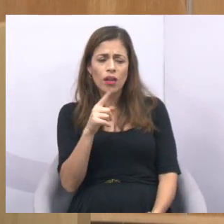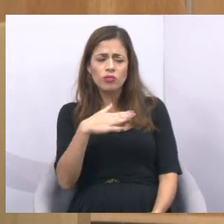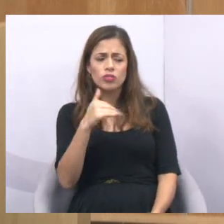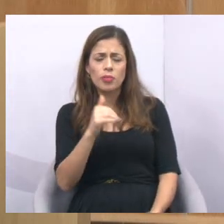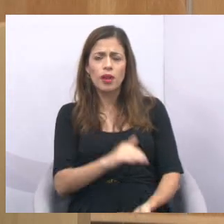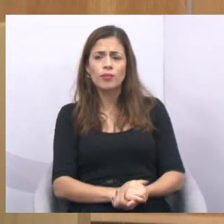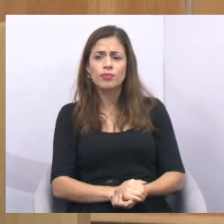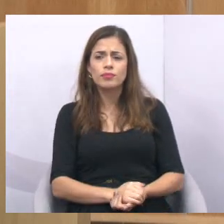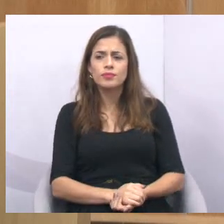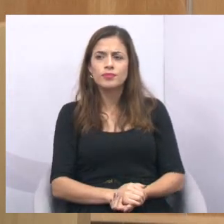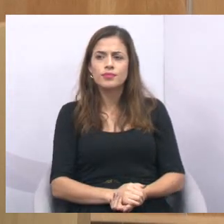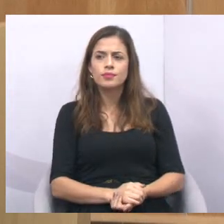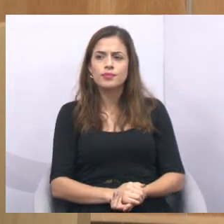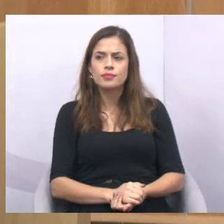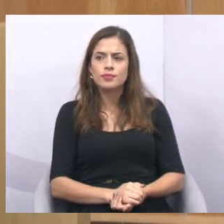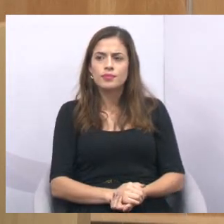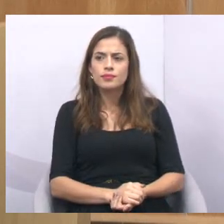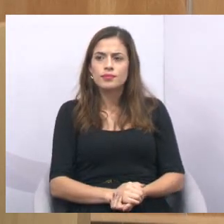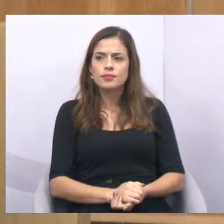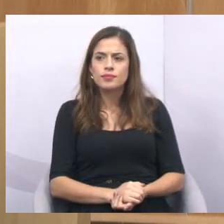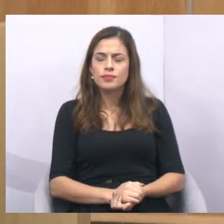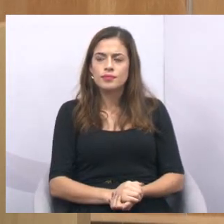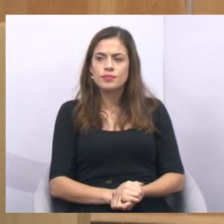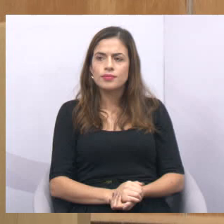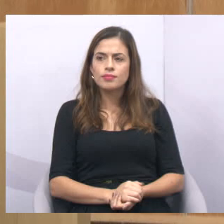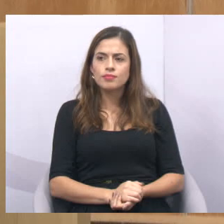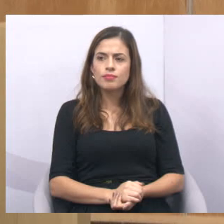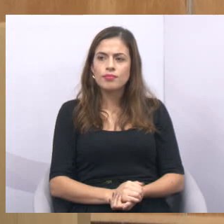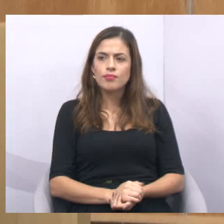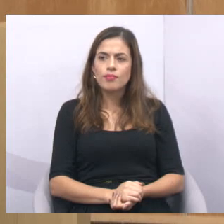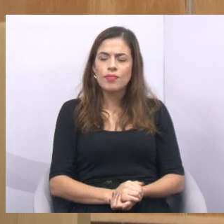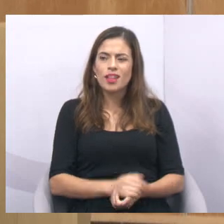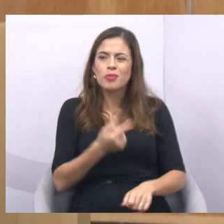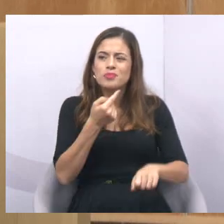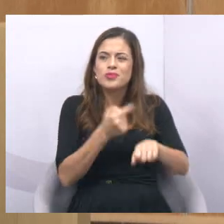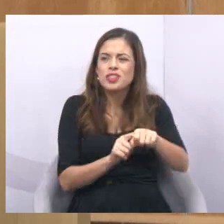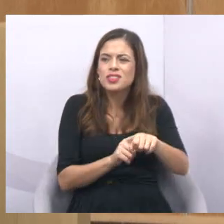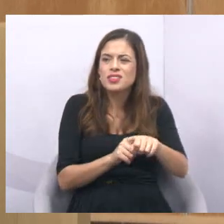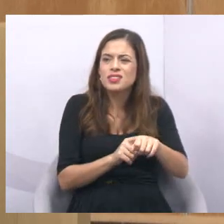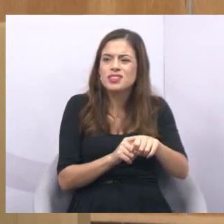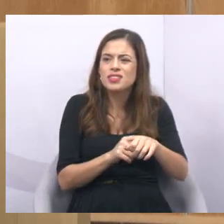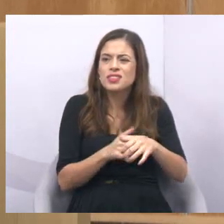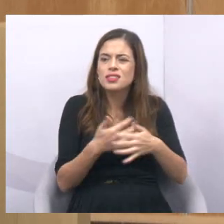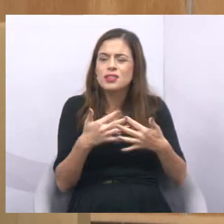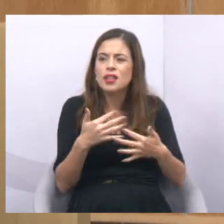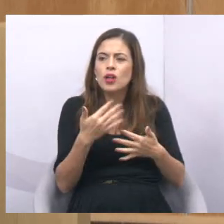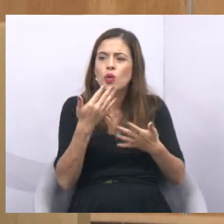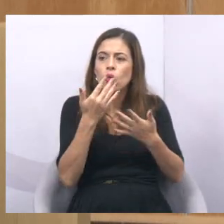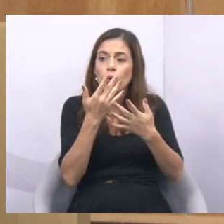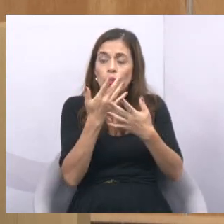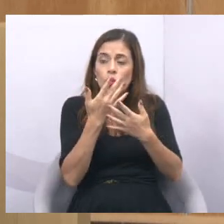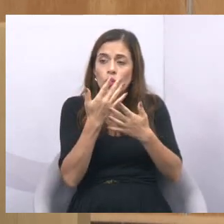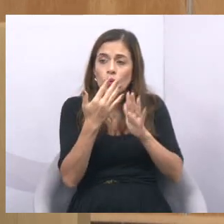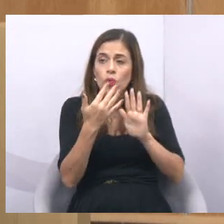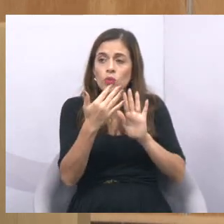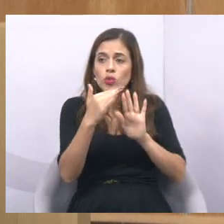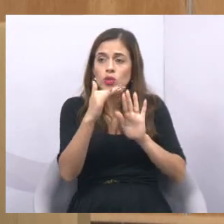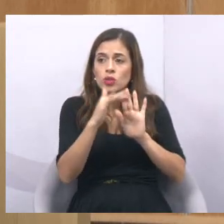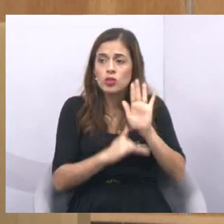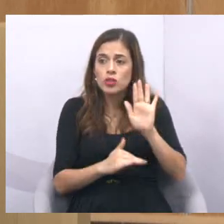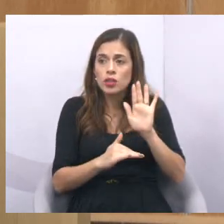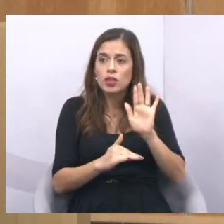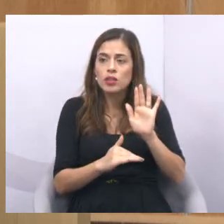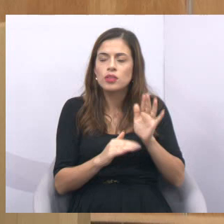Eu tive uma fratura de estresse e fui cortado do meu time italiano, que é o começo